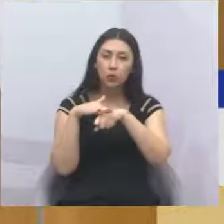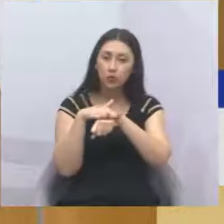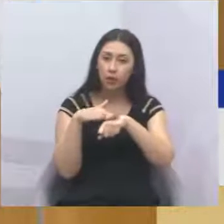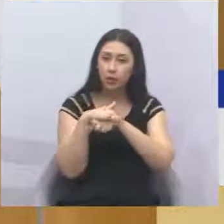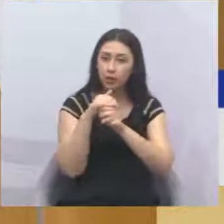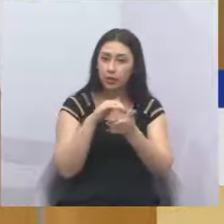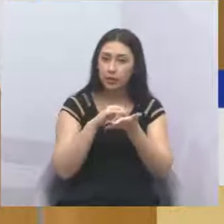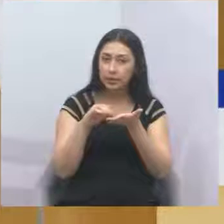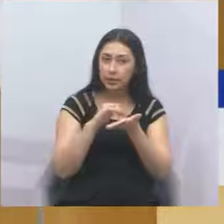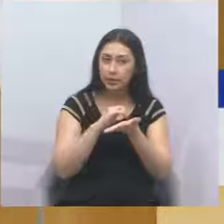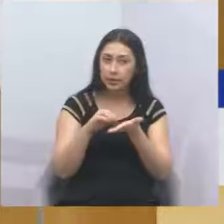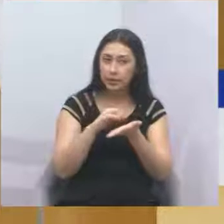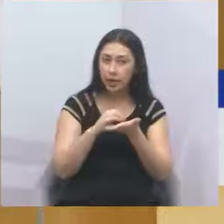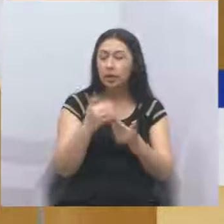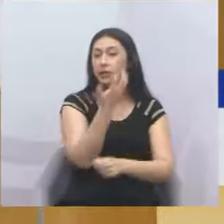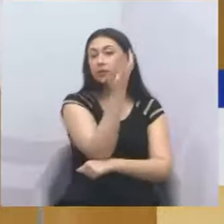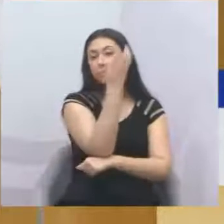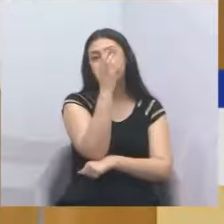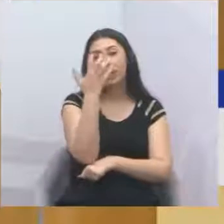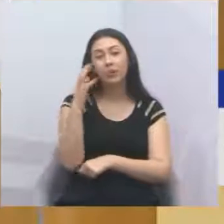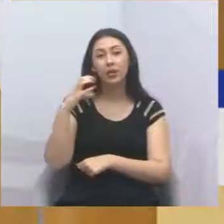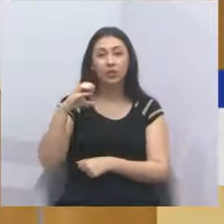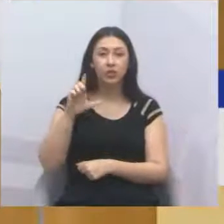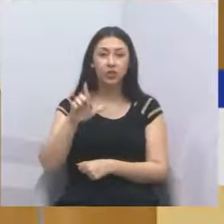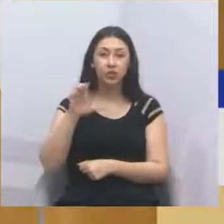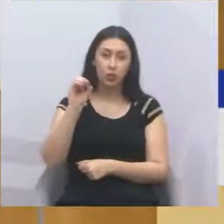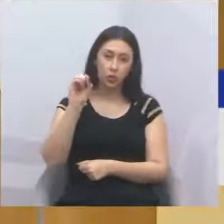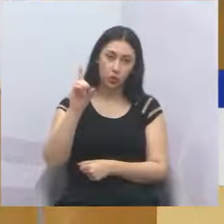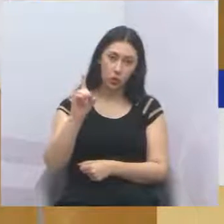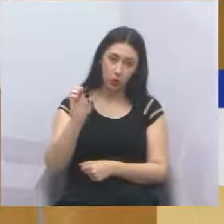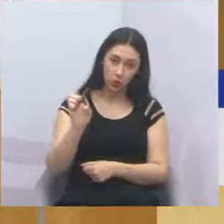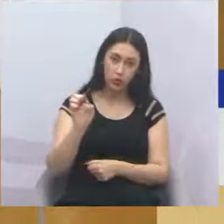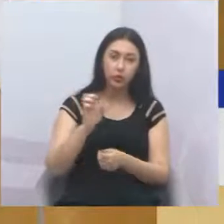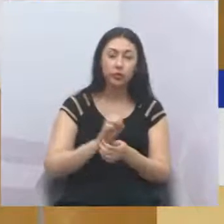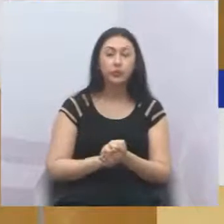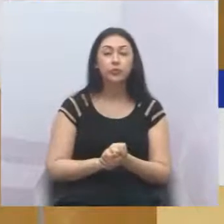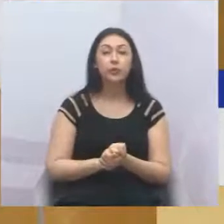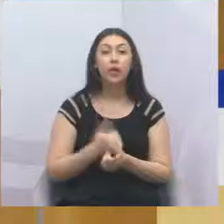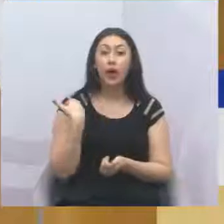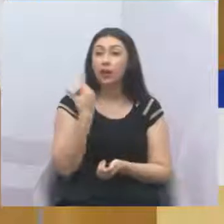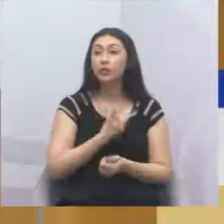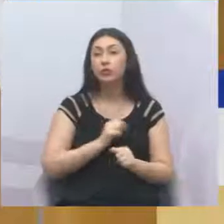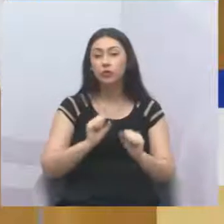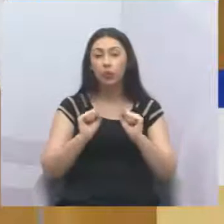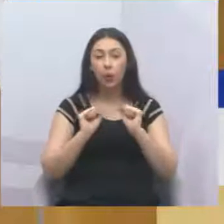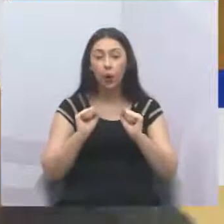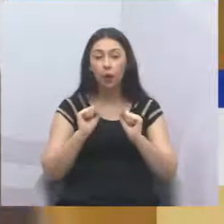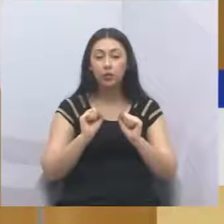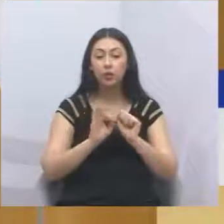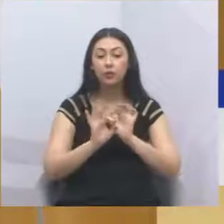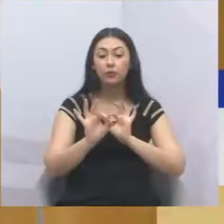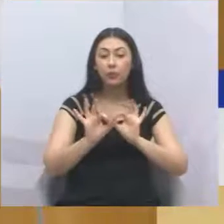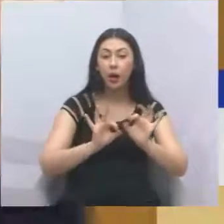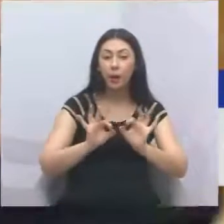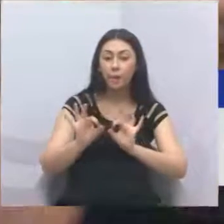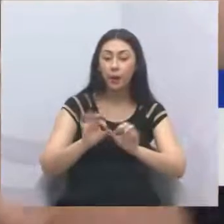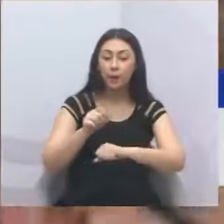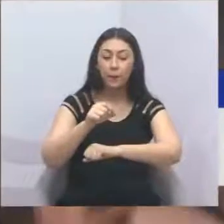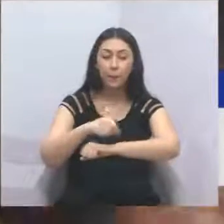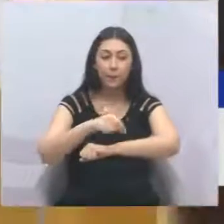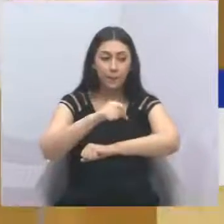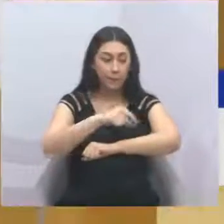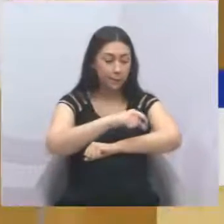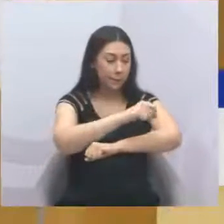nossa secretária de Meio Ambiente, a Cláudia, para que nós possamos construir um projeto de